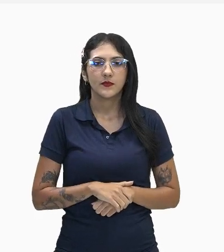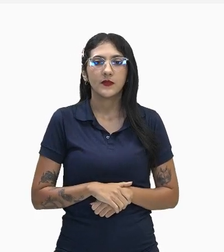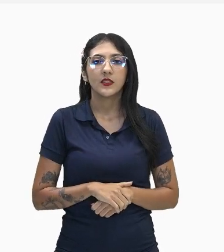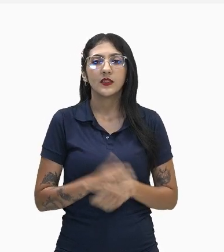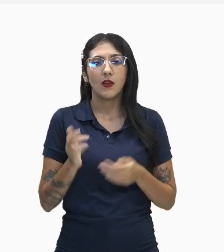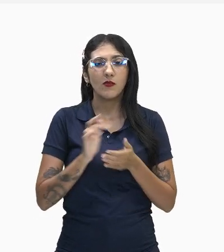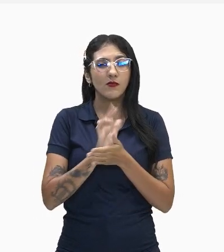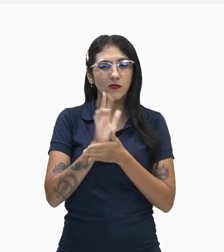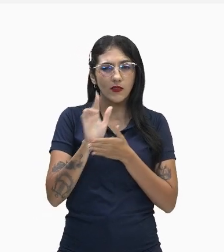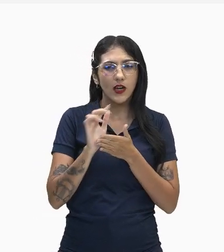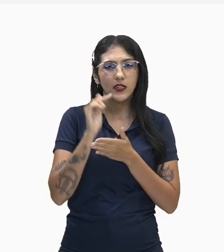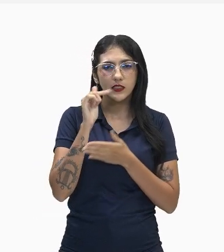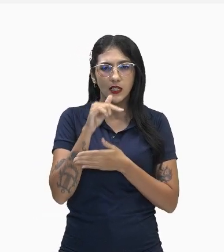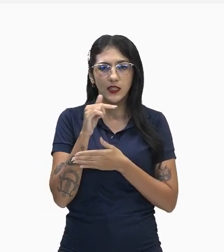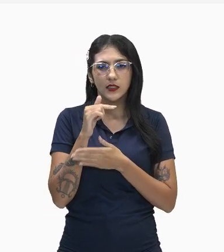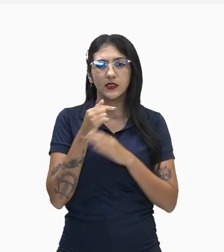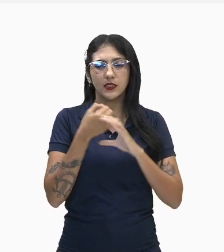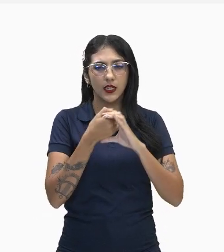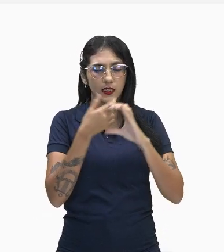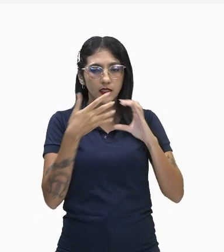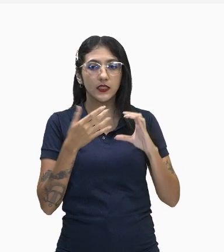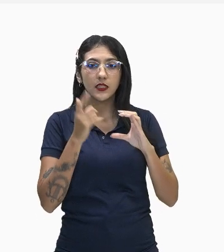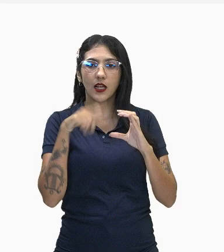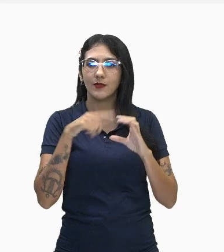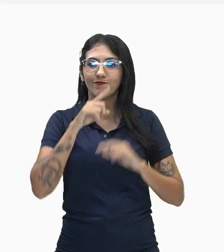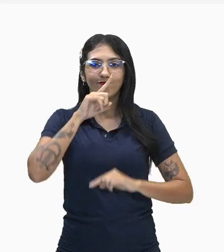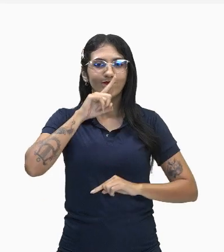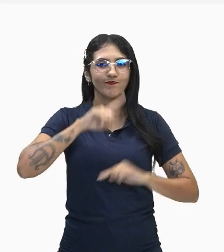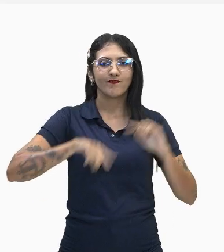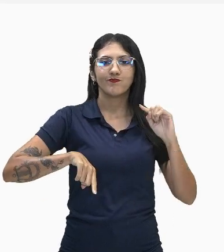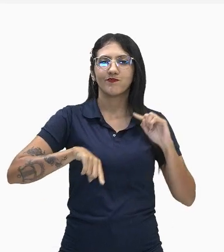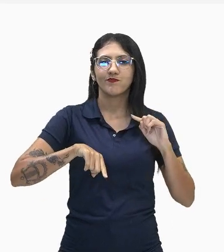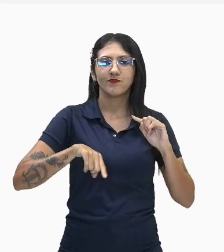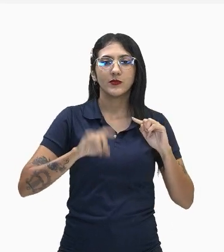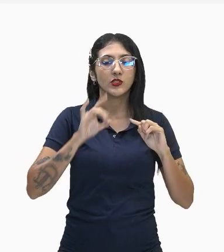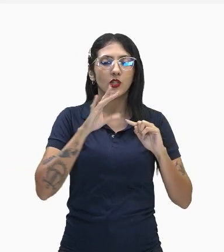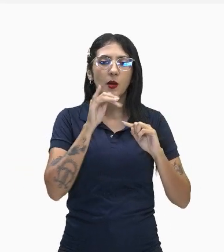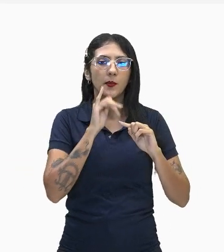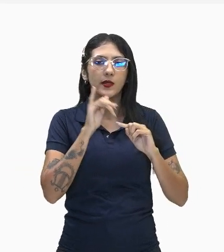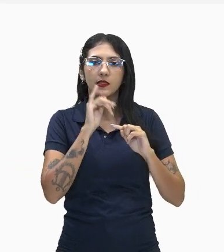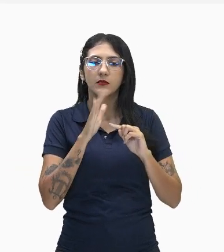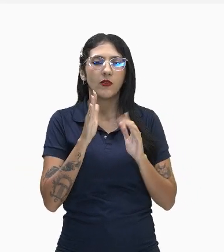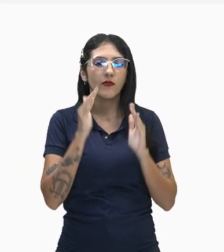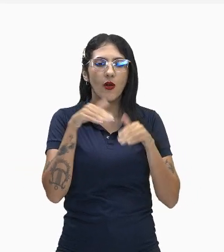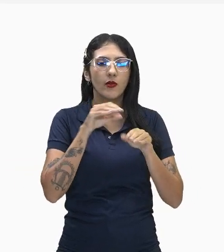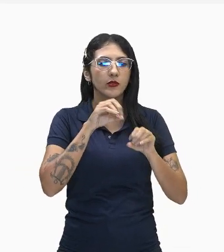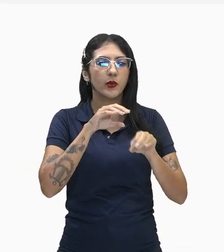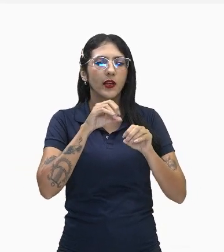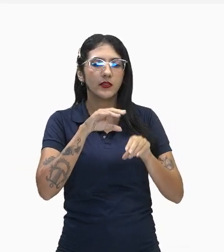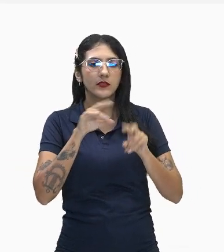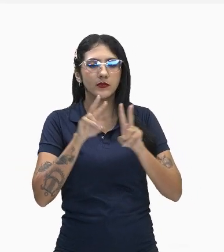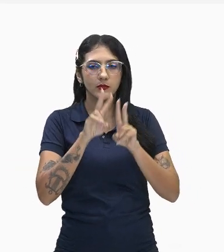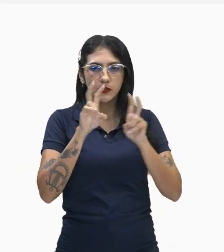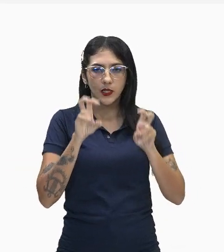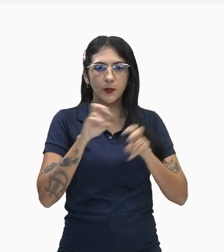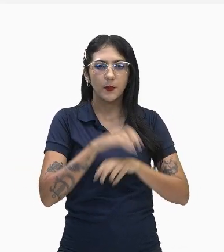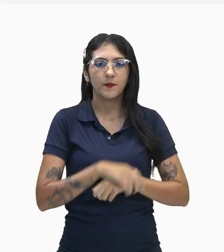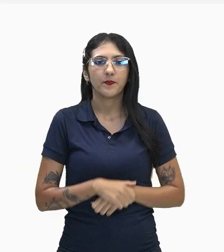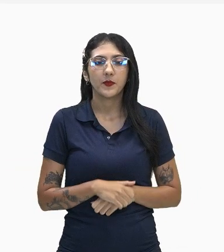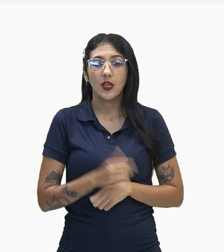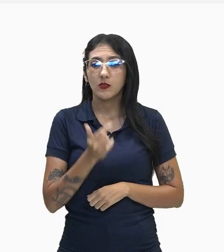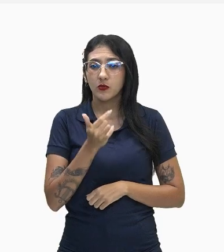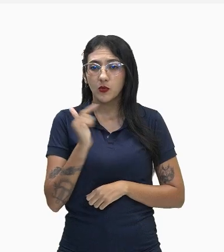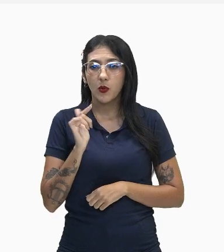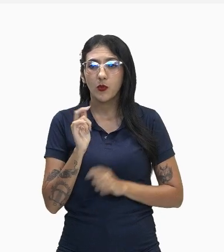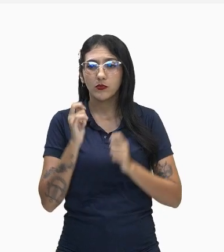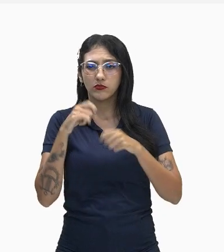das categorias ela é proibida, exceto com objetivo educacional, e nas que ela é permitida